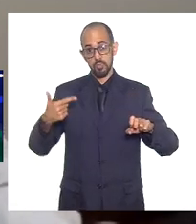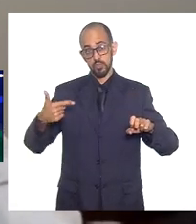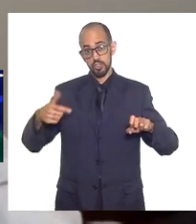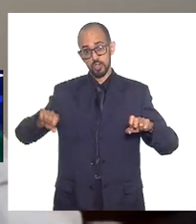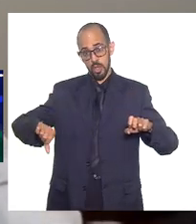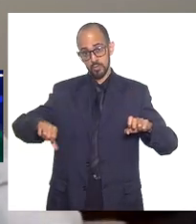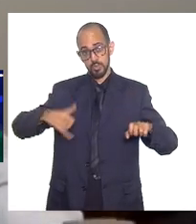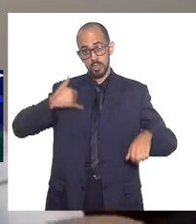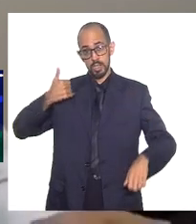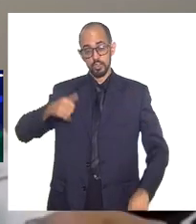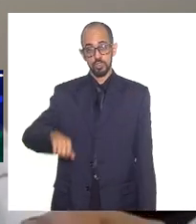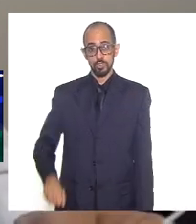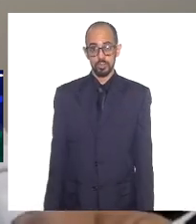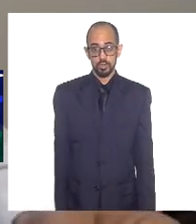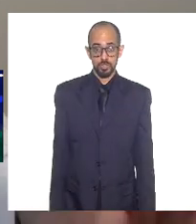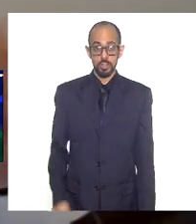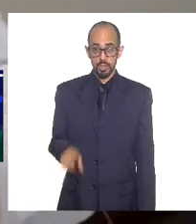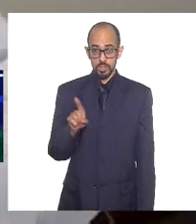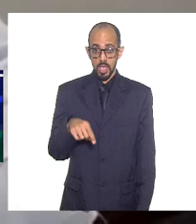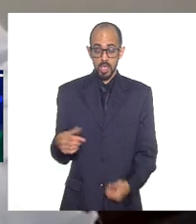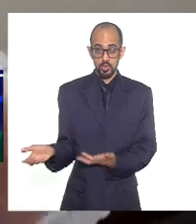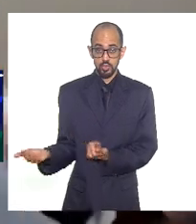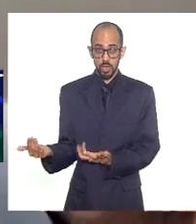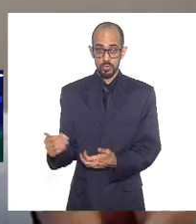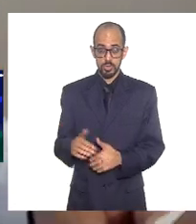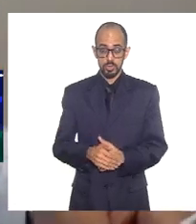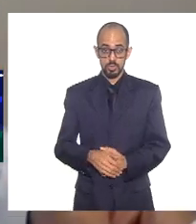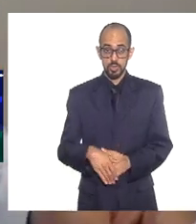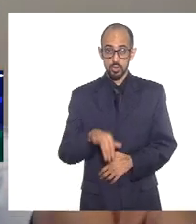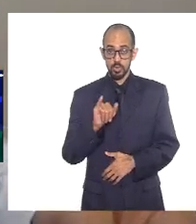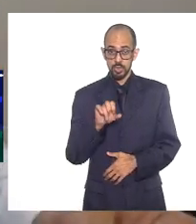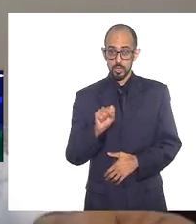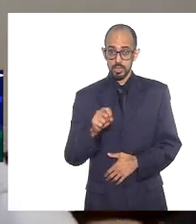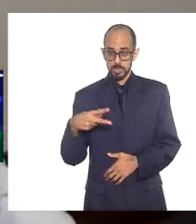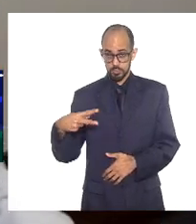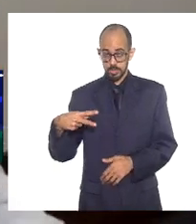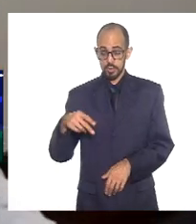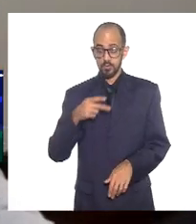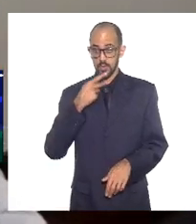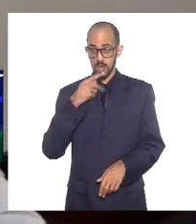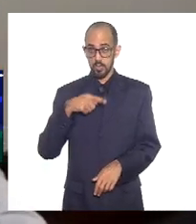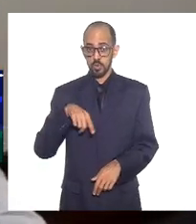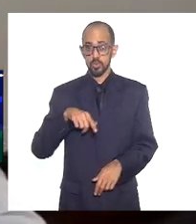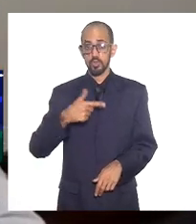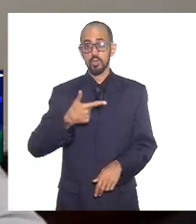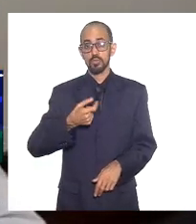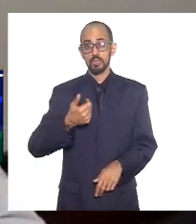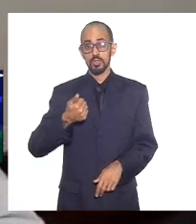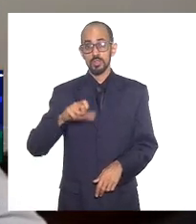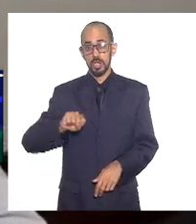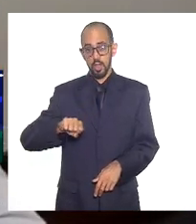juventude. Dos casos confirmados pelo ISP em 2019,